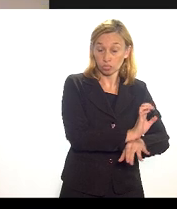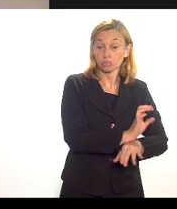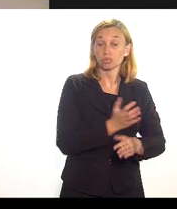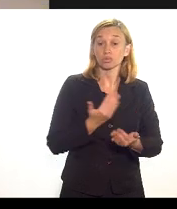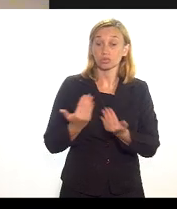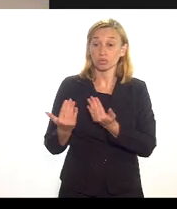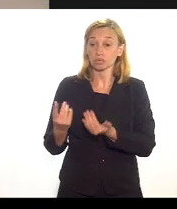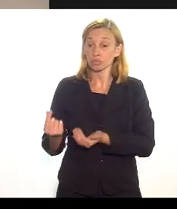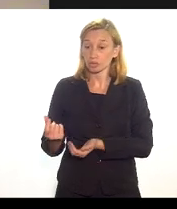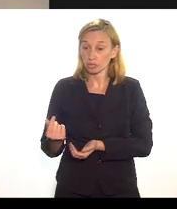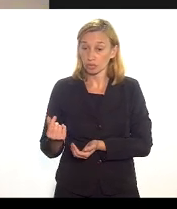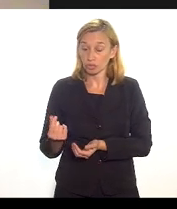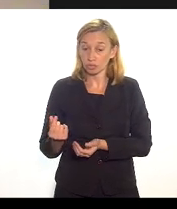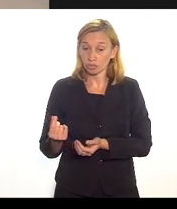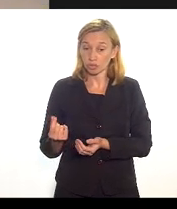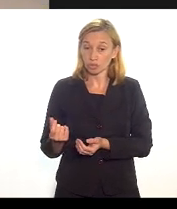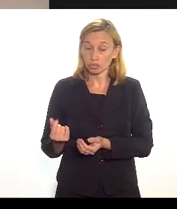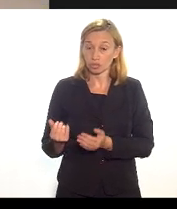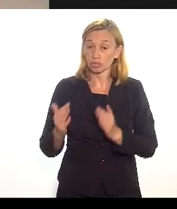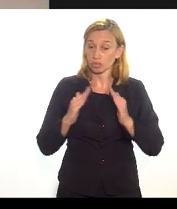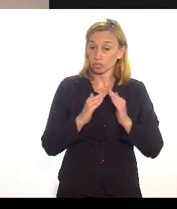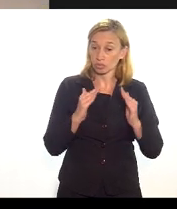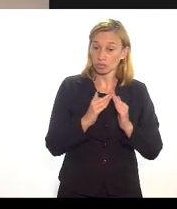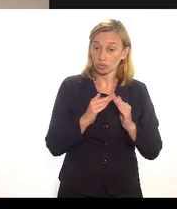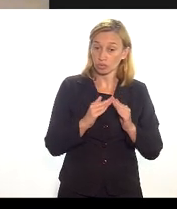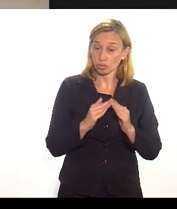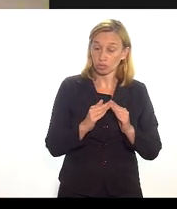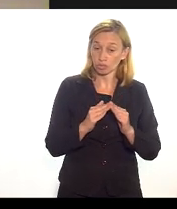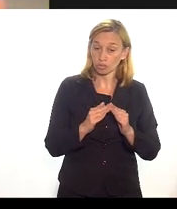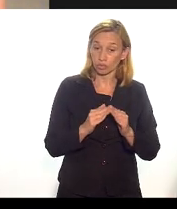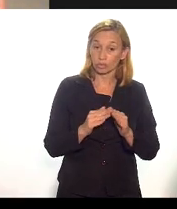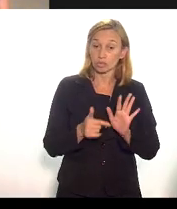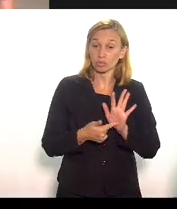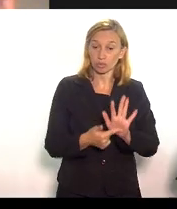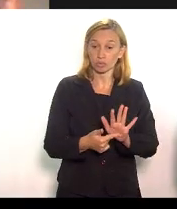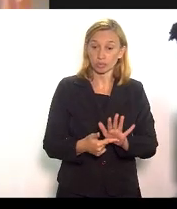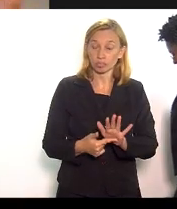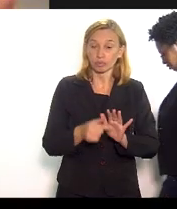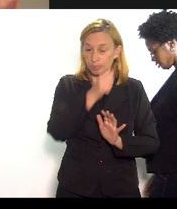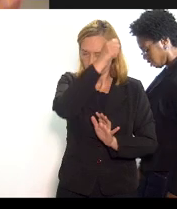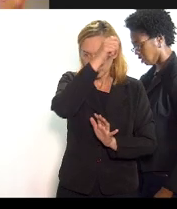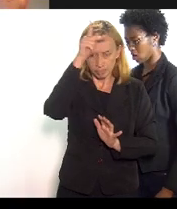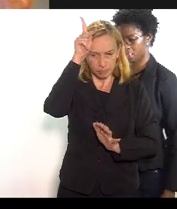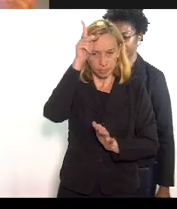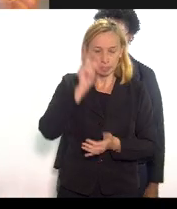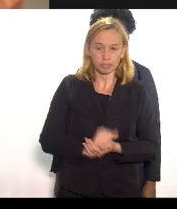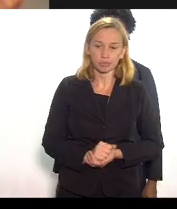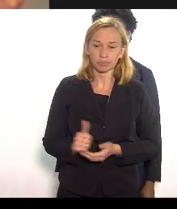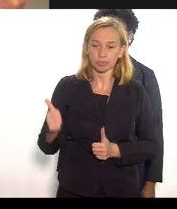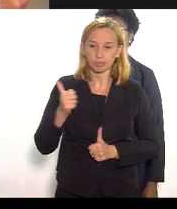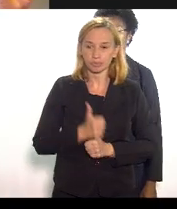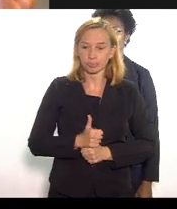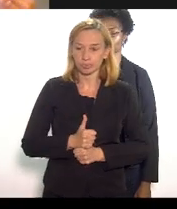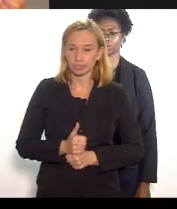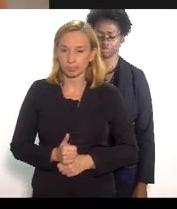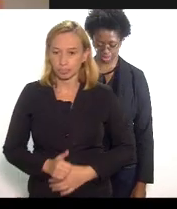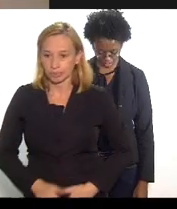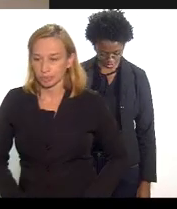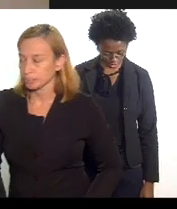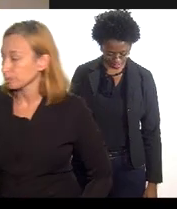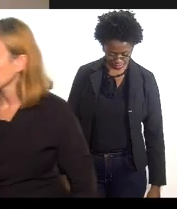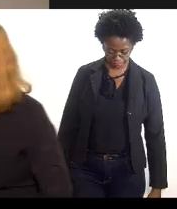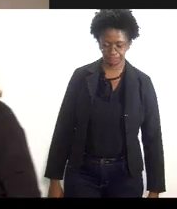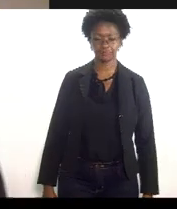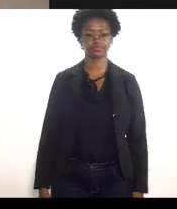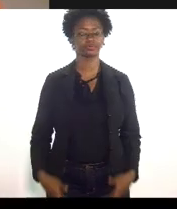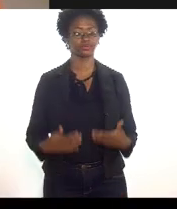imóvel no valor de mercado estabelecido pela prefeitura ou o valor efetivamente praticado.